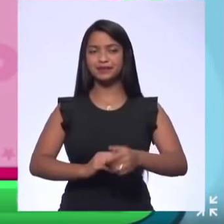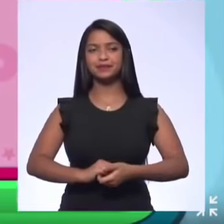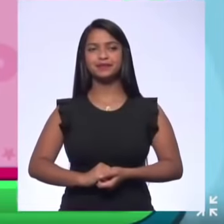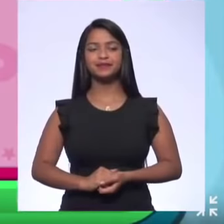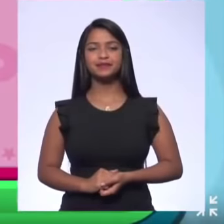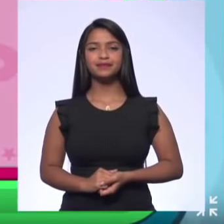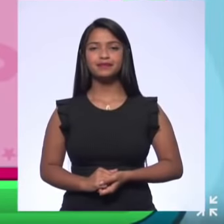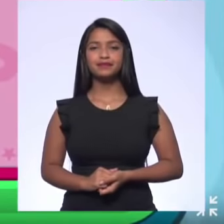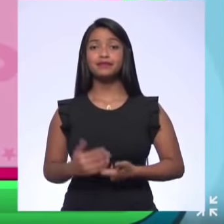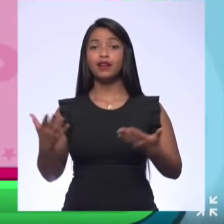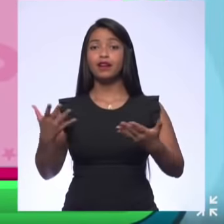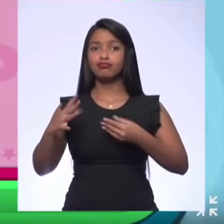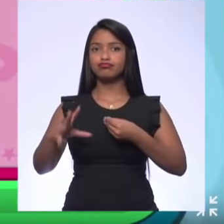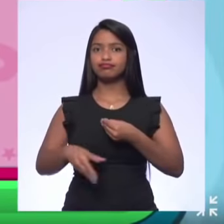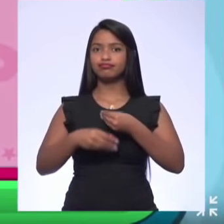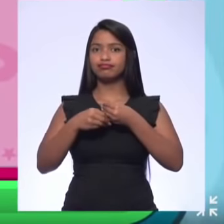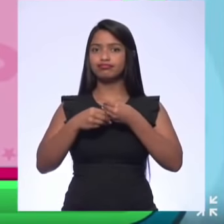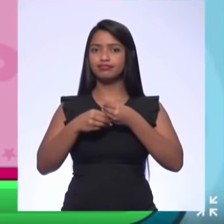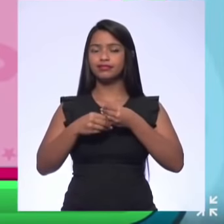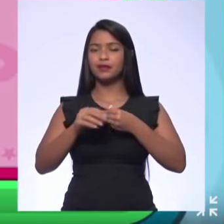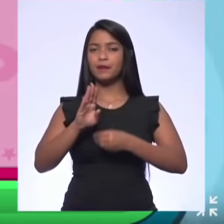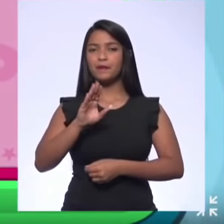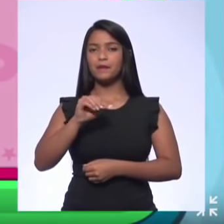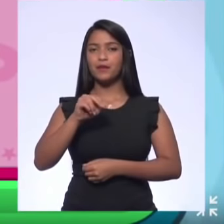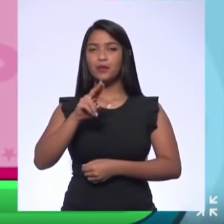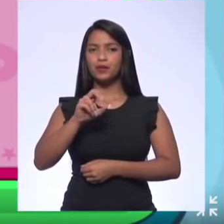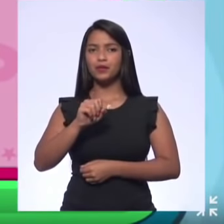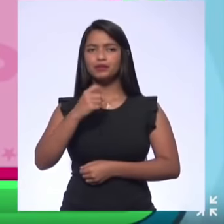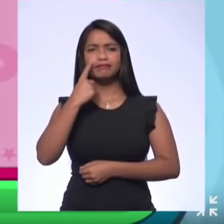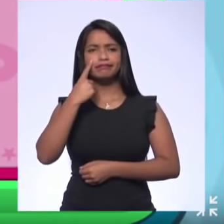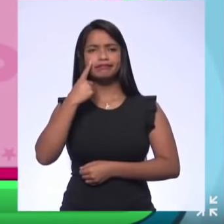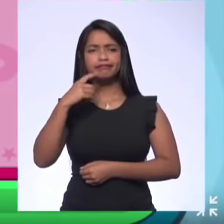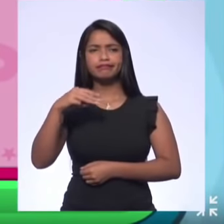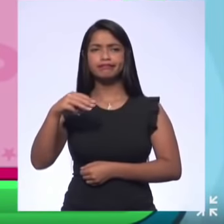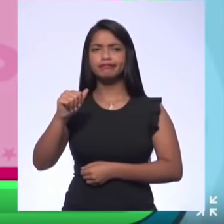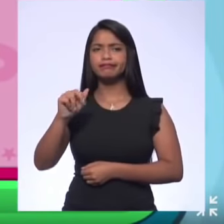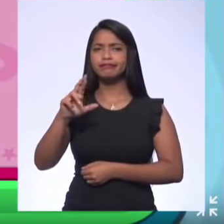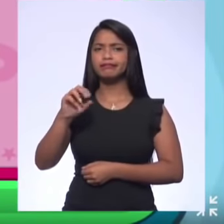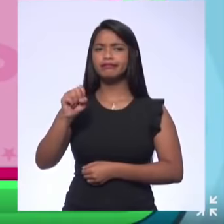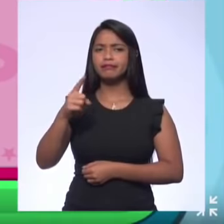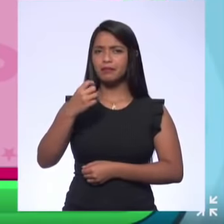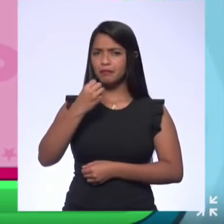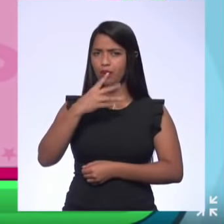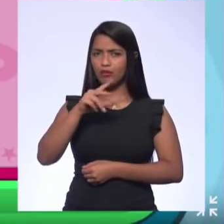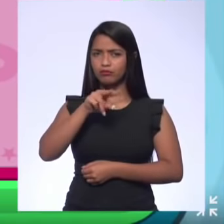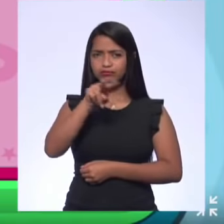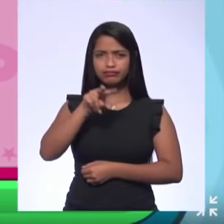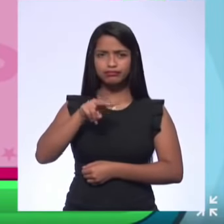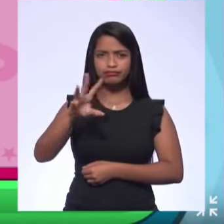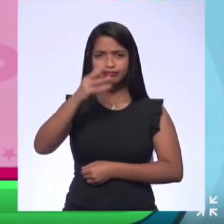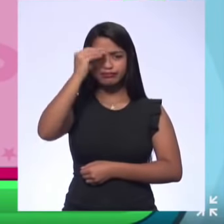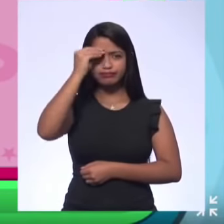Ah, agora é hora do bônus. Vamos ver se o Marcos é bom de visão.